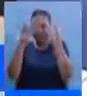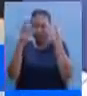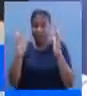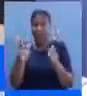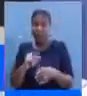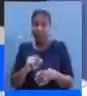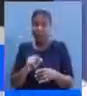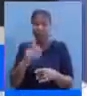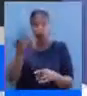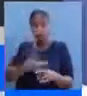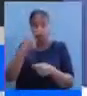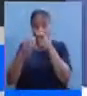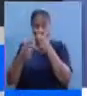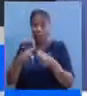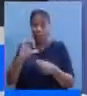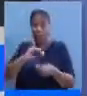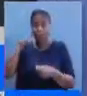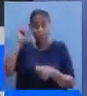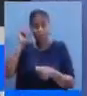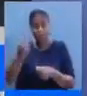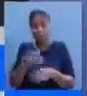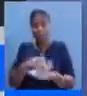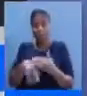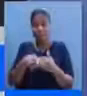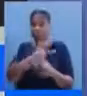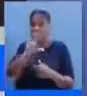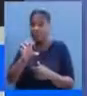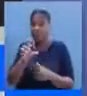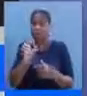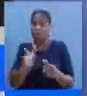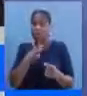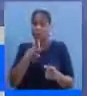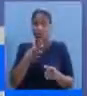democracia e dos direitos humanos, e é isso que é fundamental ser feito nos países que citou e em todos os outros.